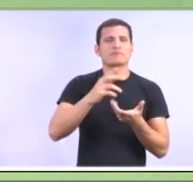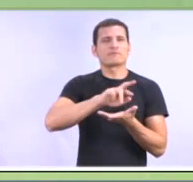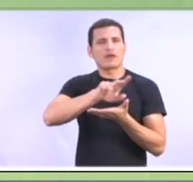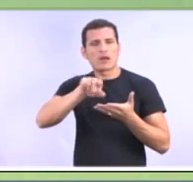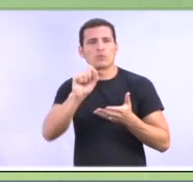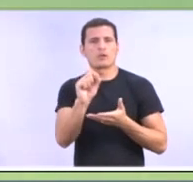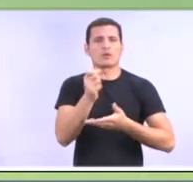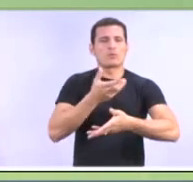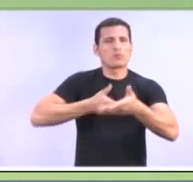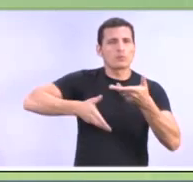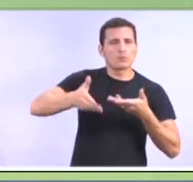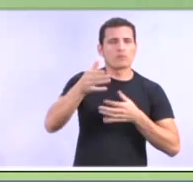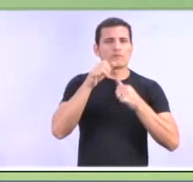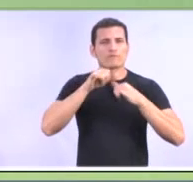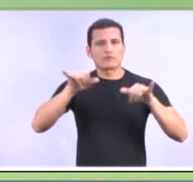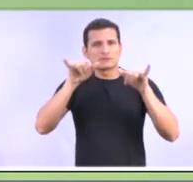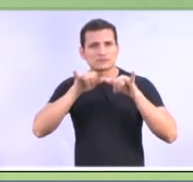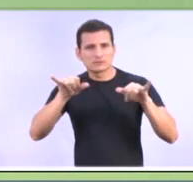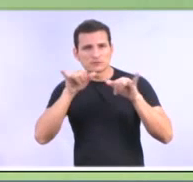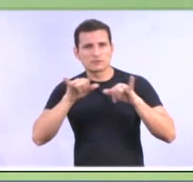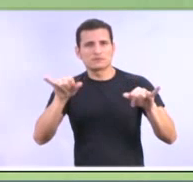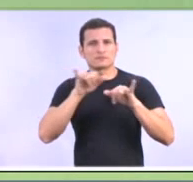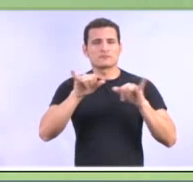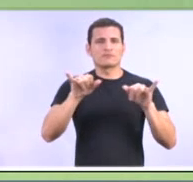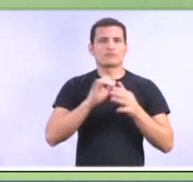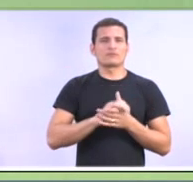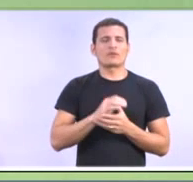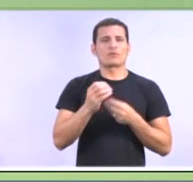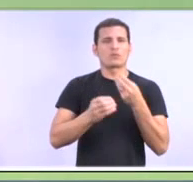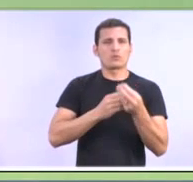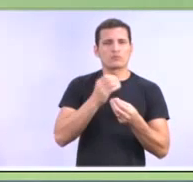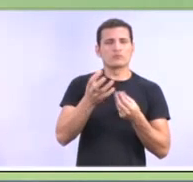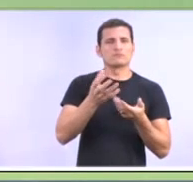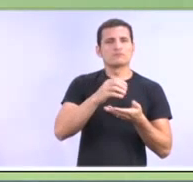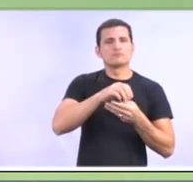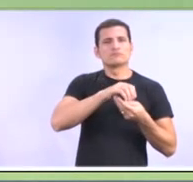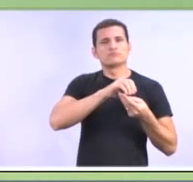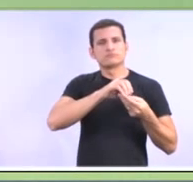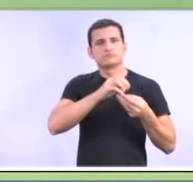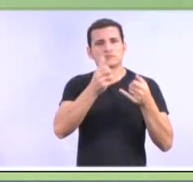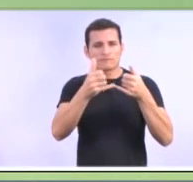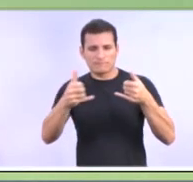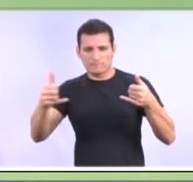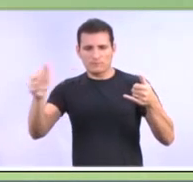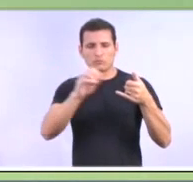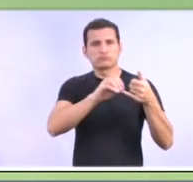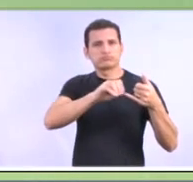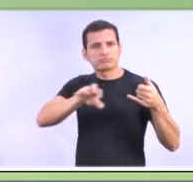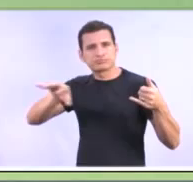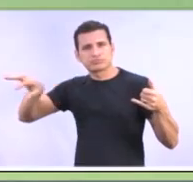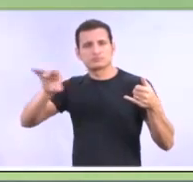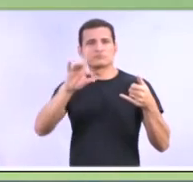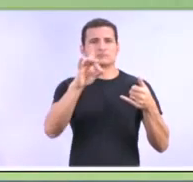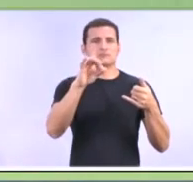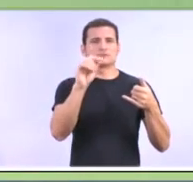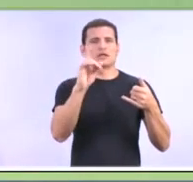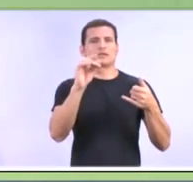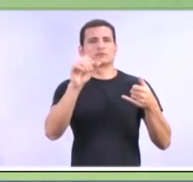compartilhar informações através da transferência de dados usando um meio de